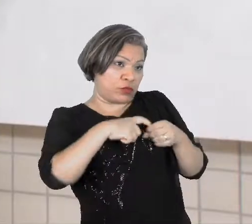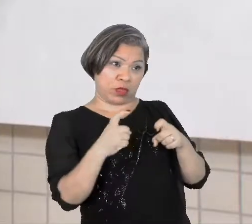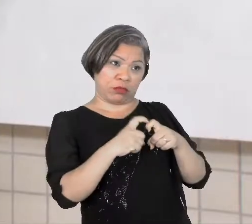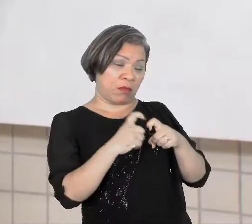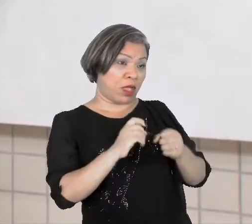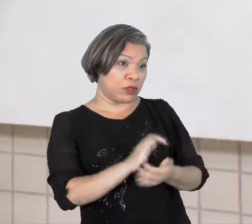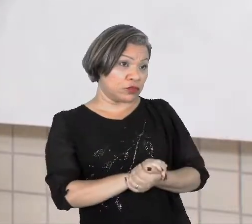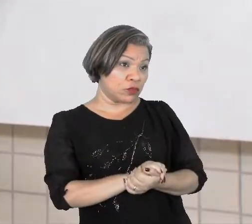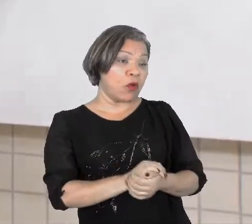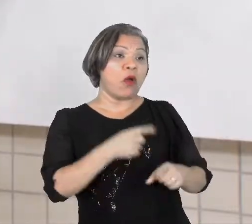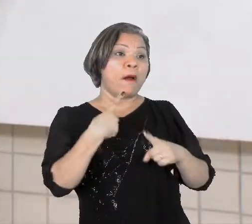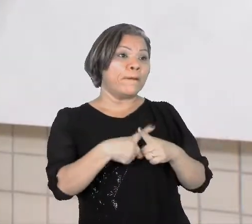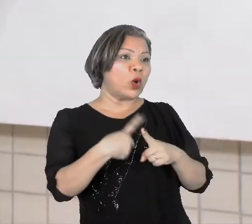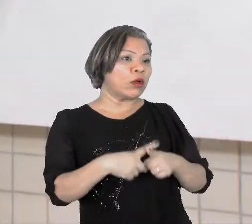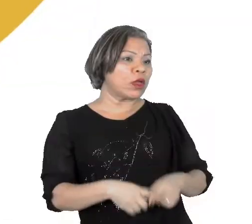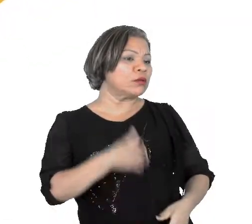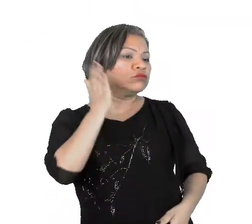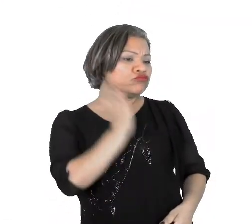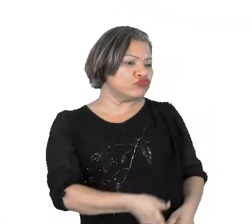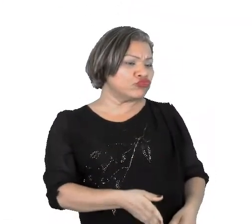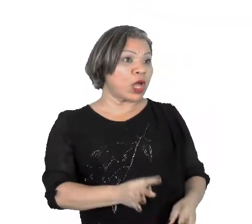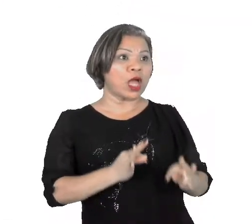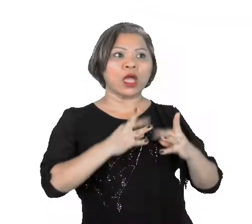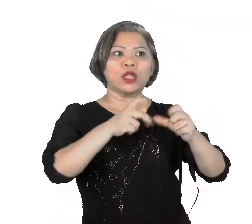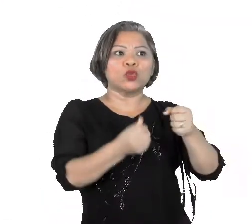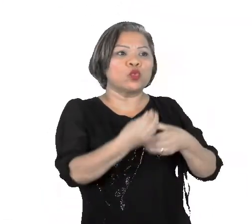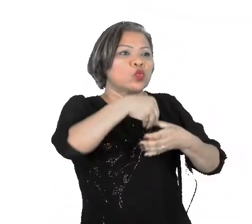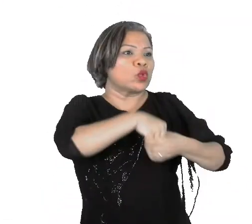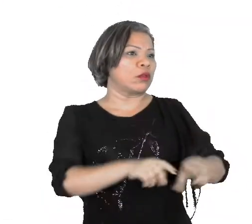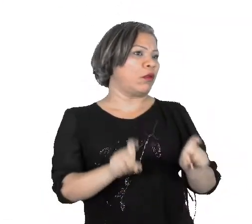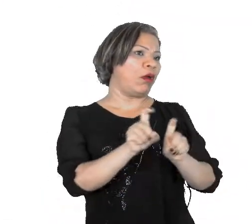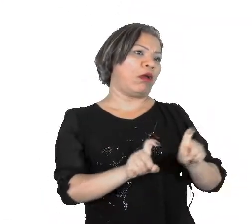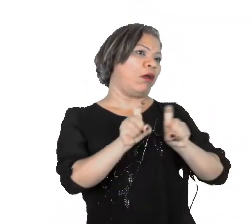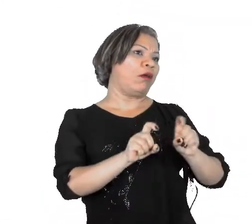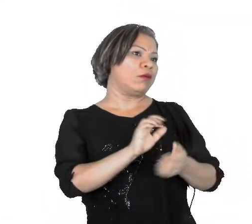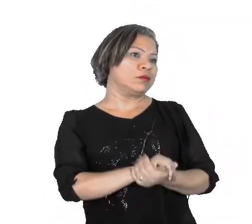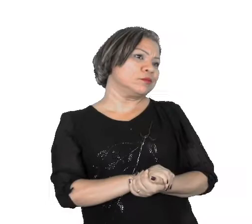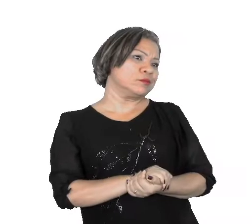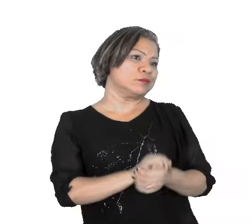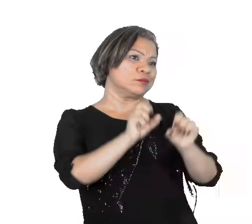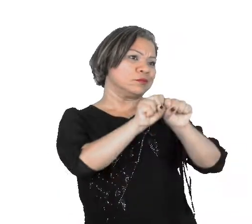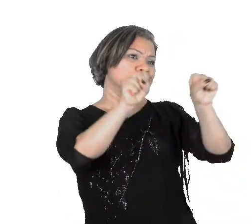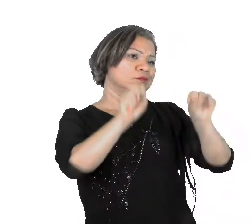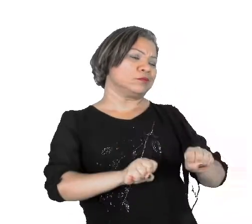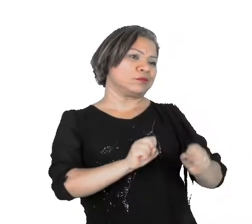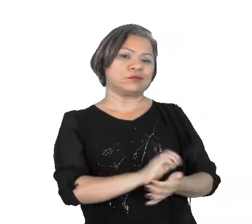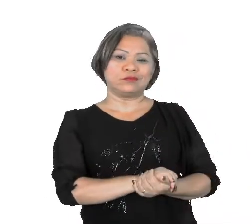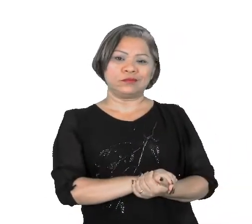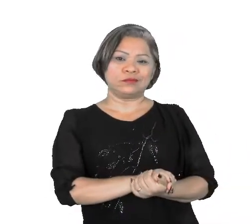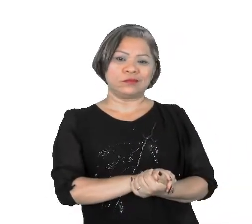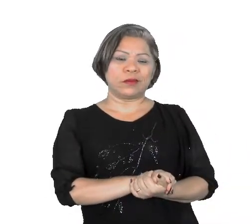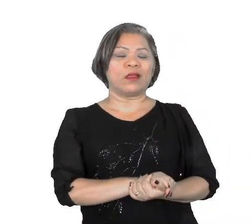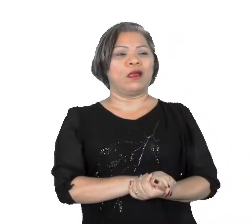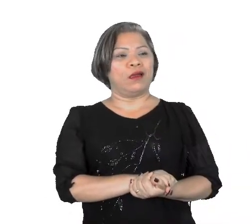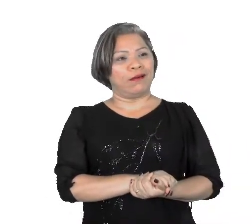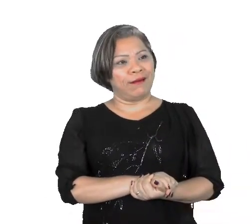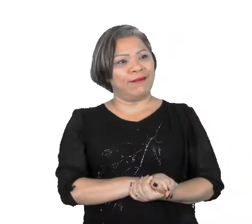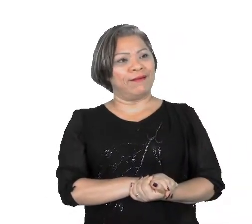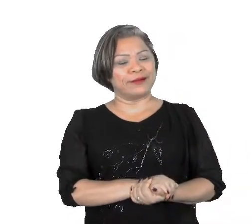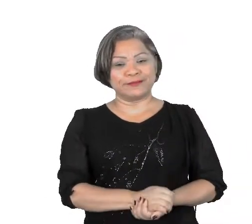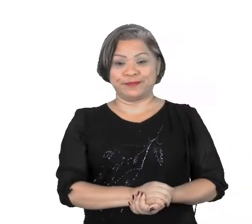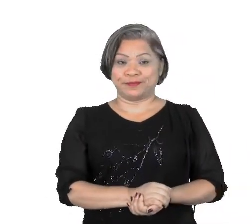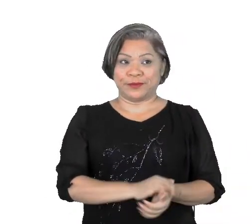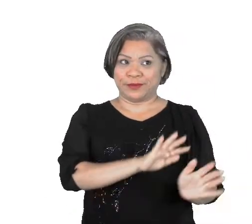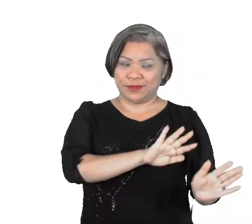Já estava tudo no sistema. E agora a gente começa a falar do que a gente chama de a quarta revolução